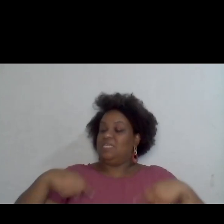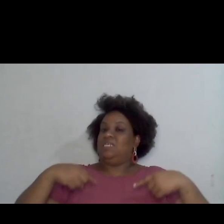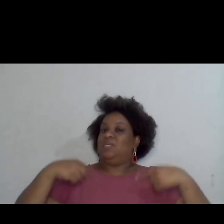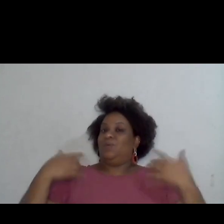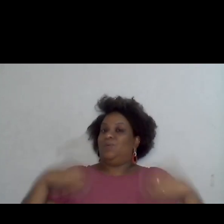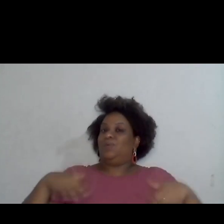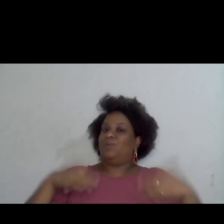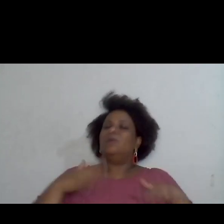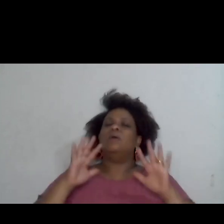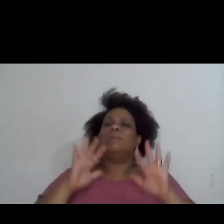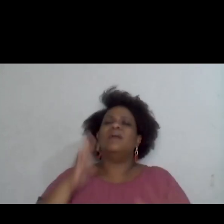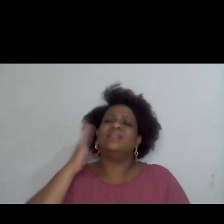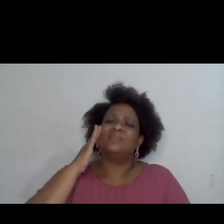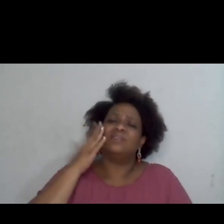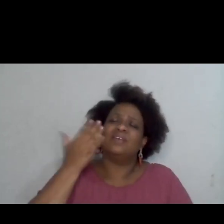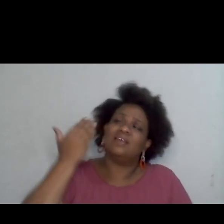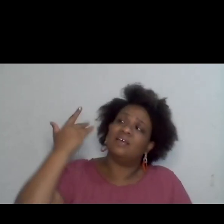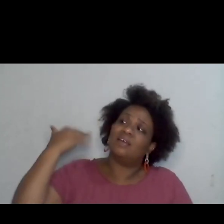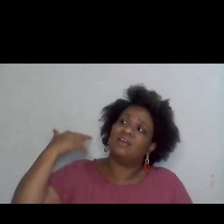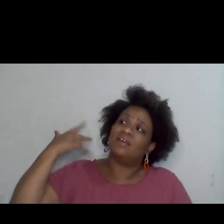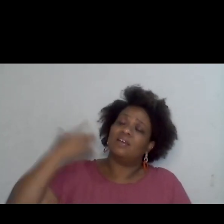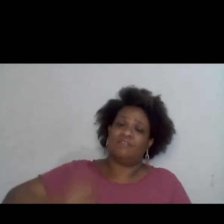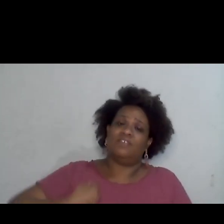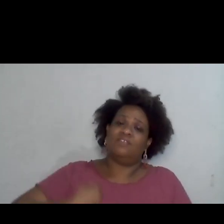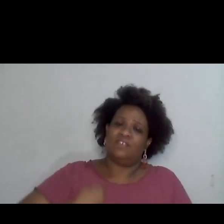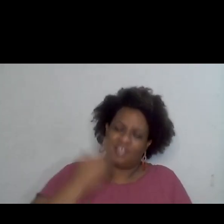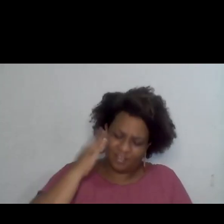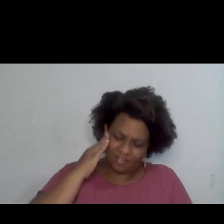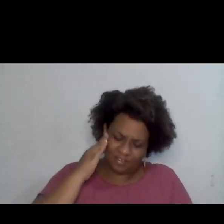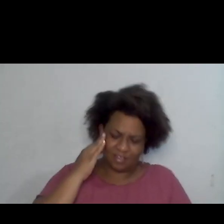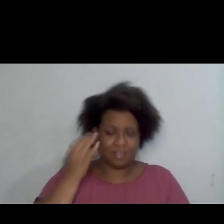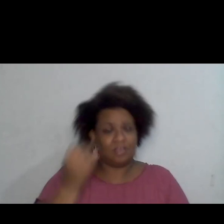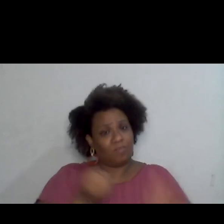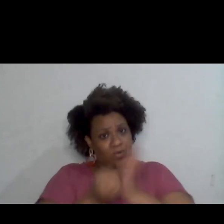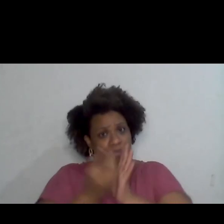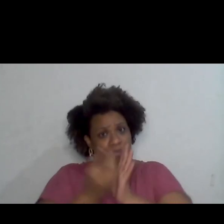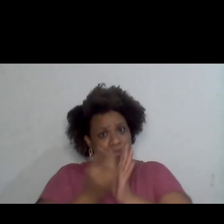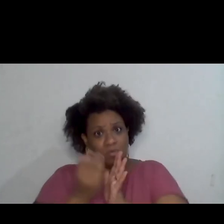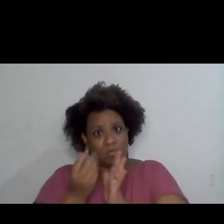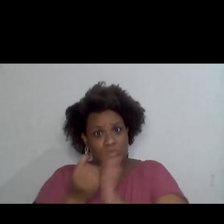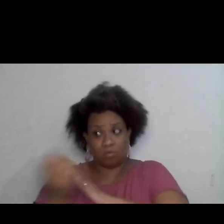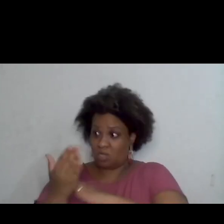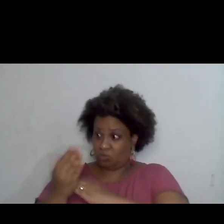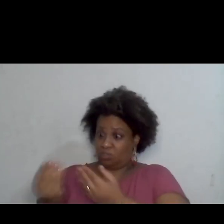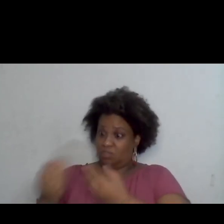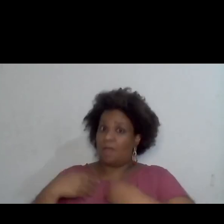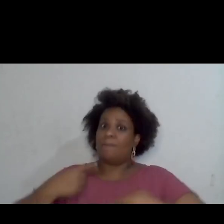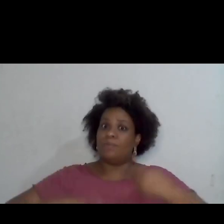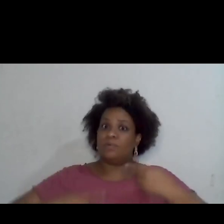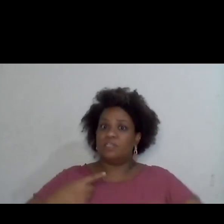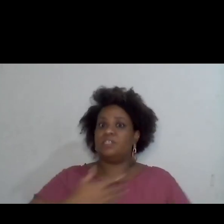vivi nesses anos como produtora. Fui beneficiada de políticas públicas para as artes, com